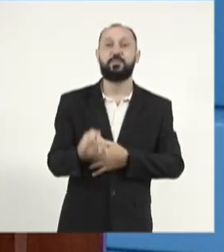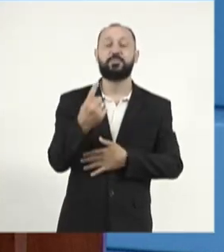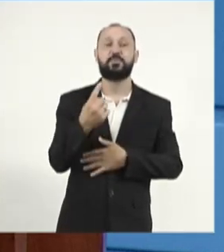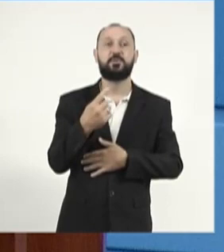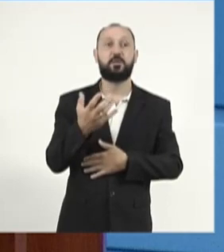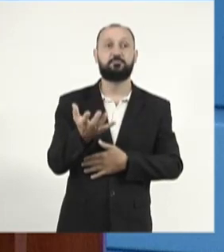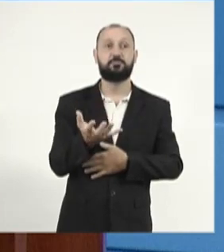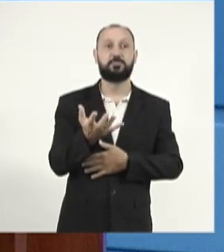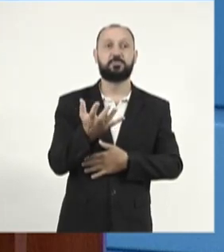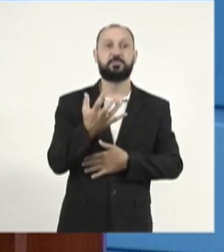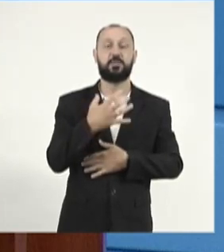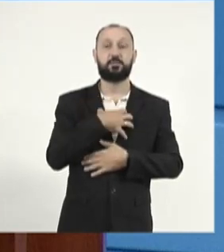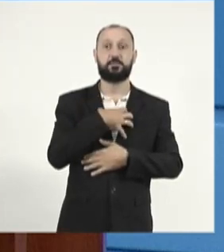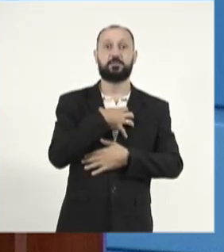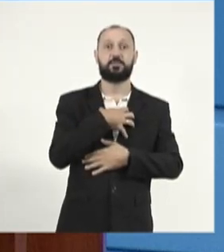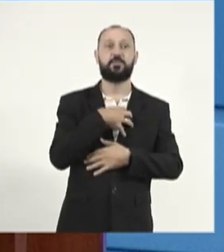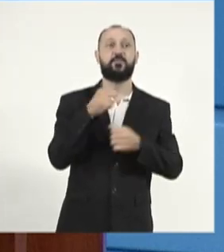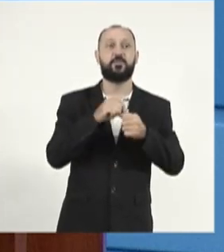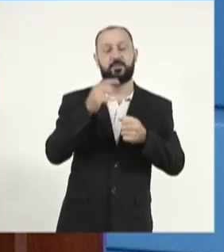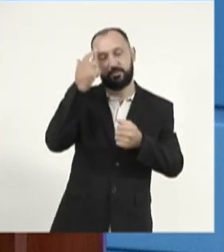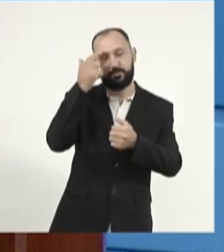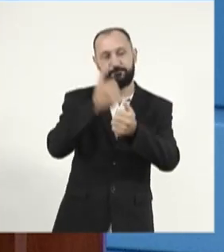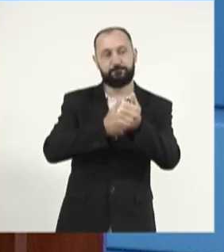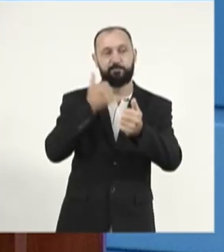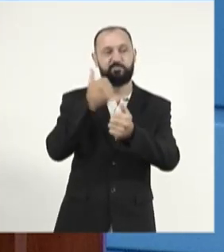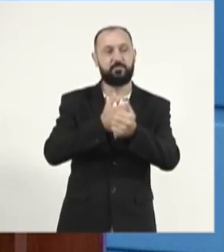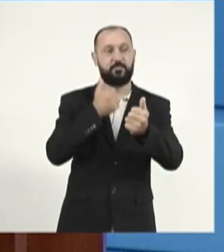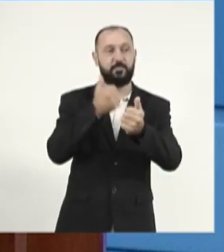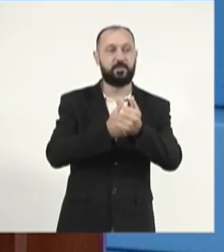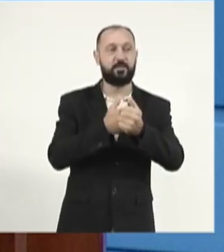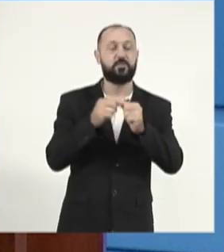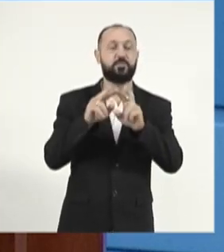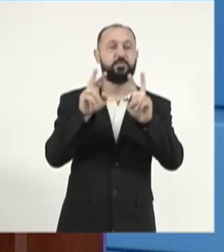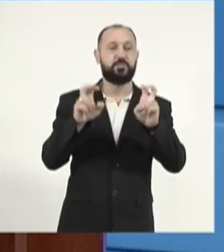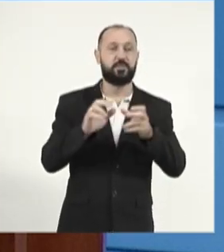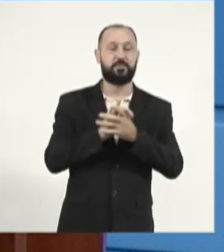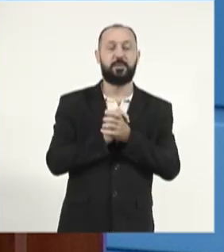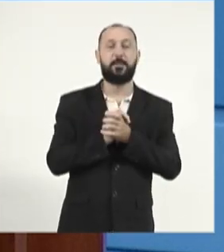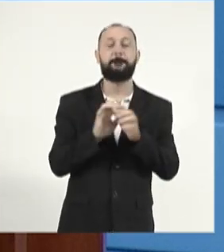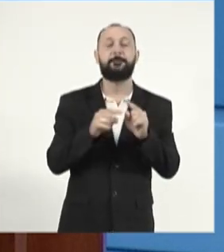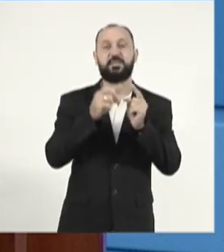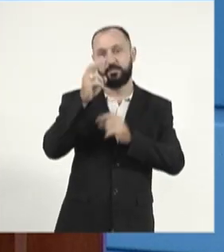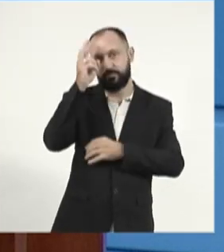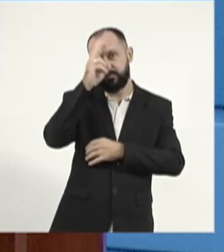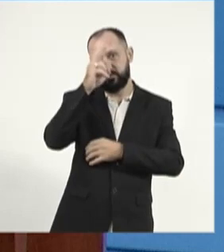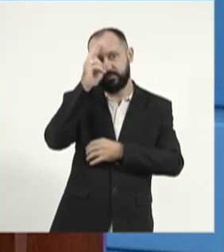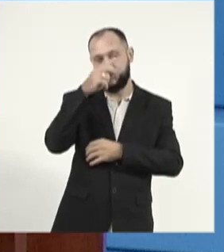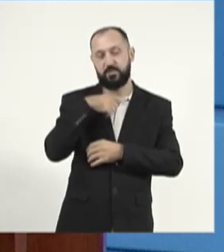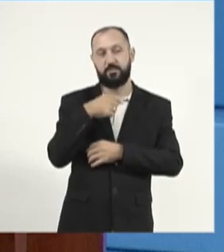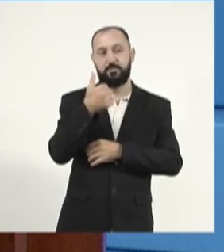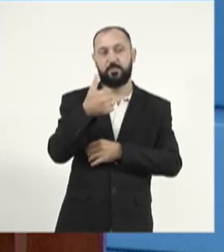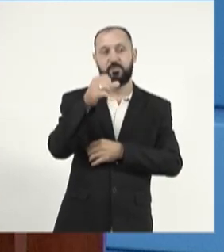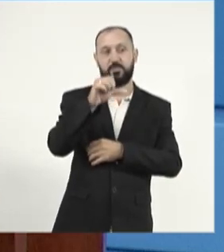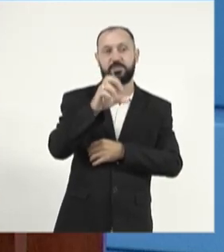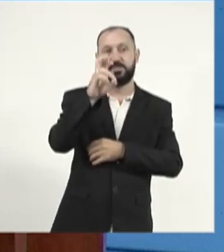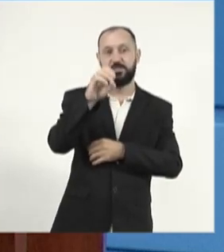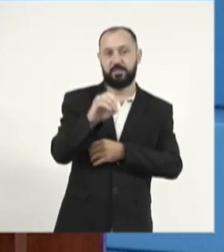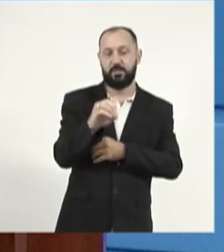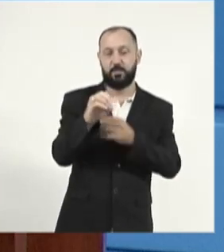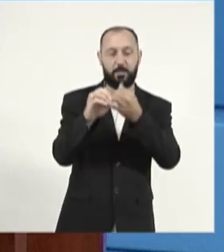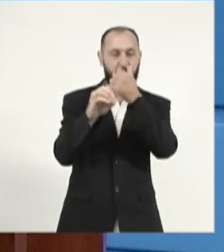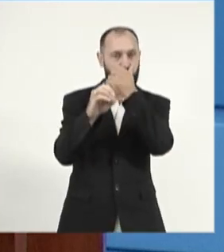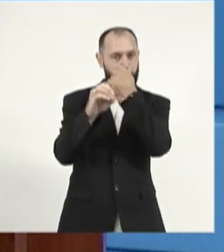surpreendente, chocante e que faz a gente refletir e pensar muitas questões. Mas essa é uma história que acontece em